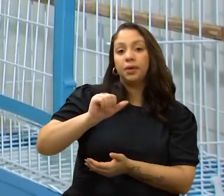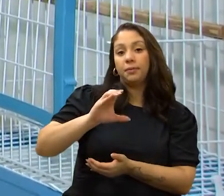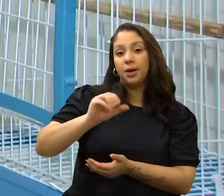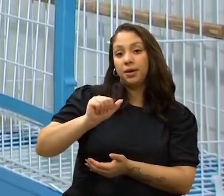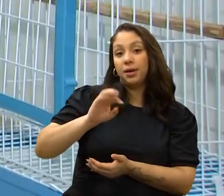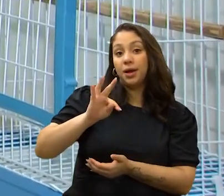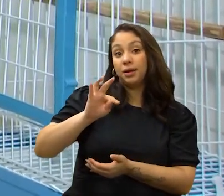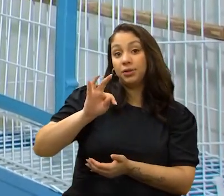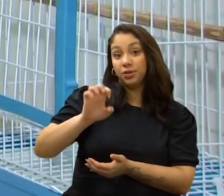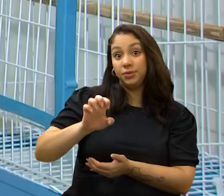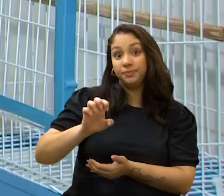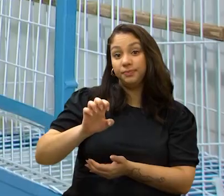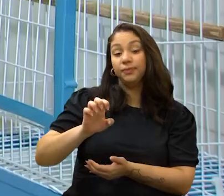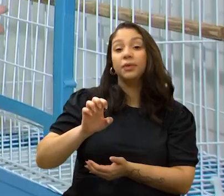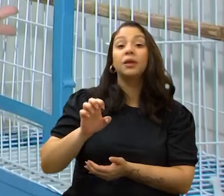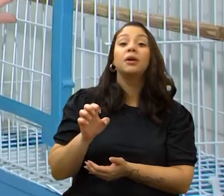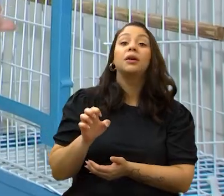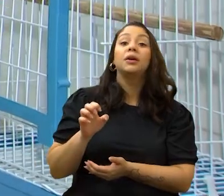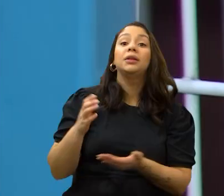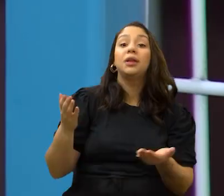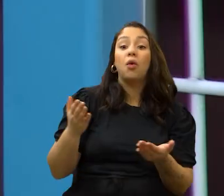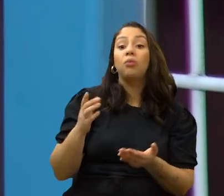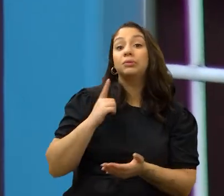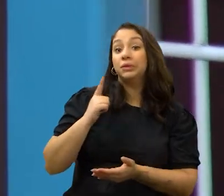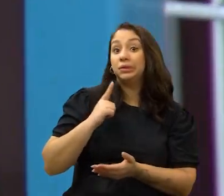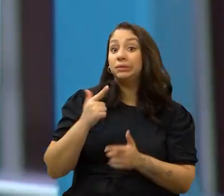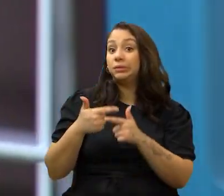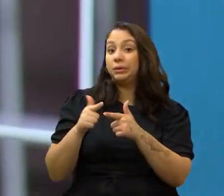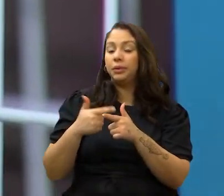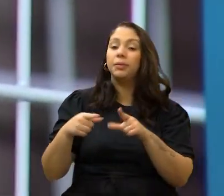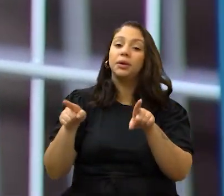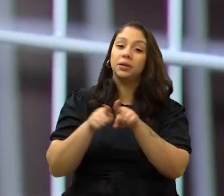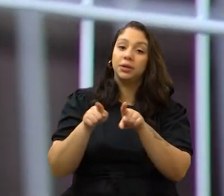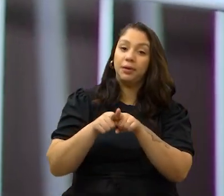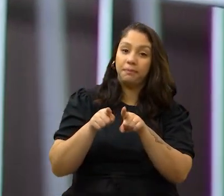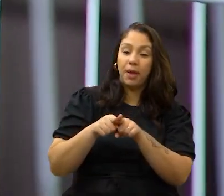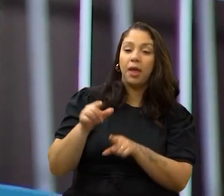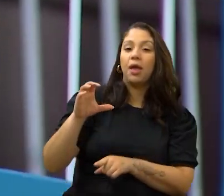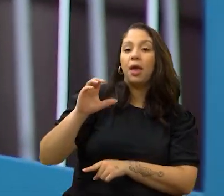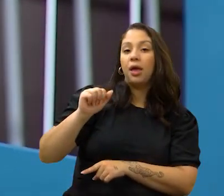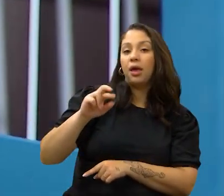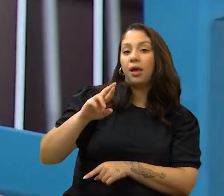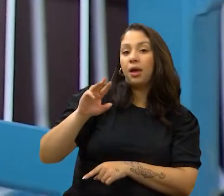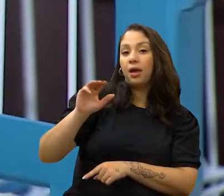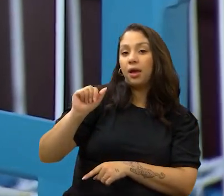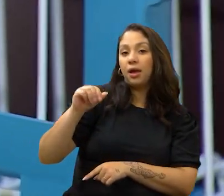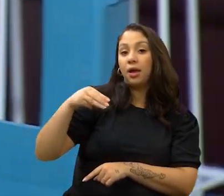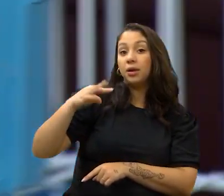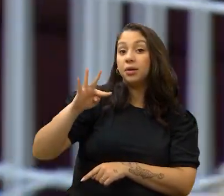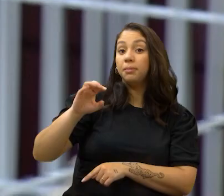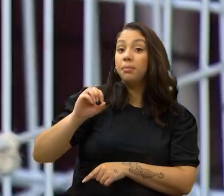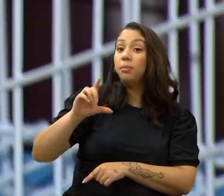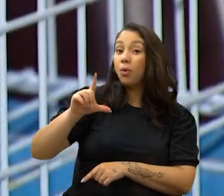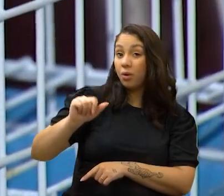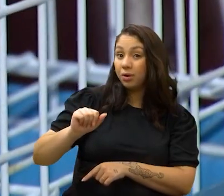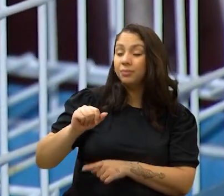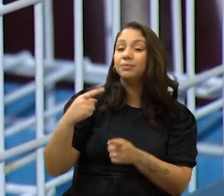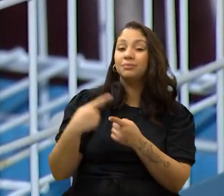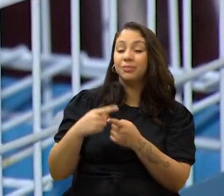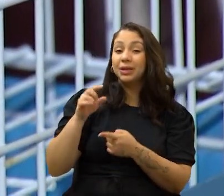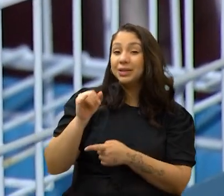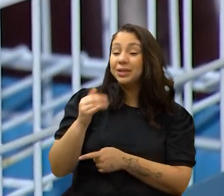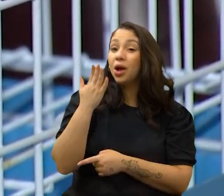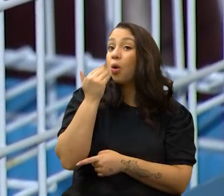uma enzima que intoxica a ave, né? A carambola, por causa que a carambola num alto teor